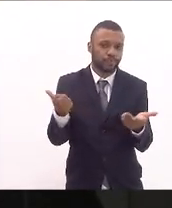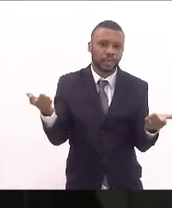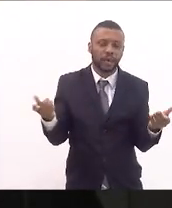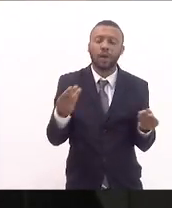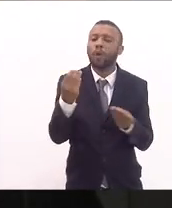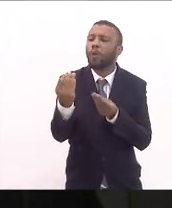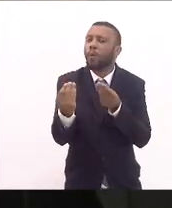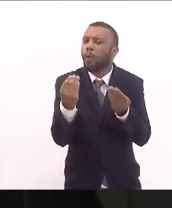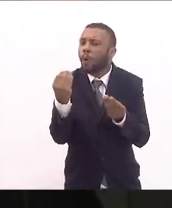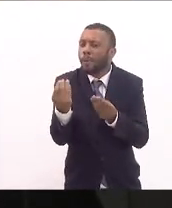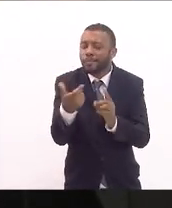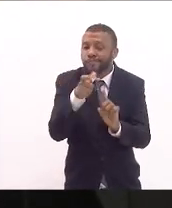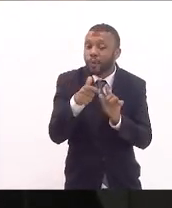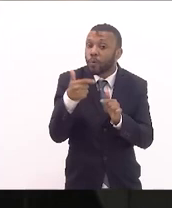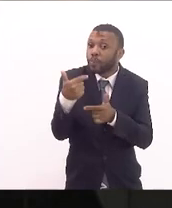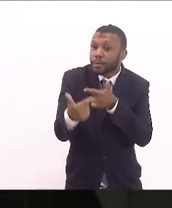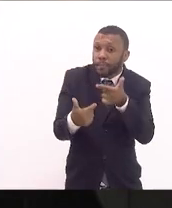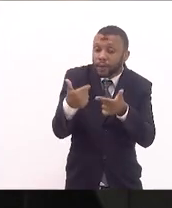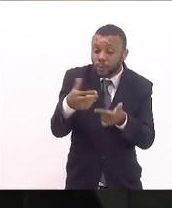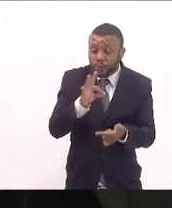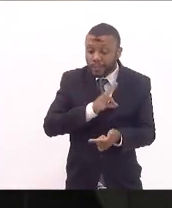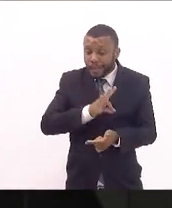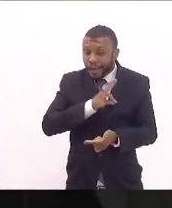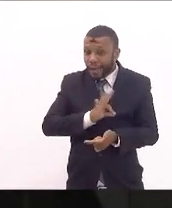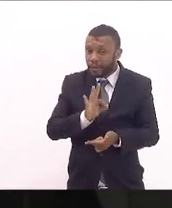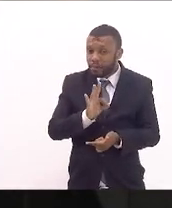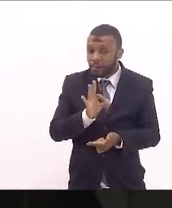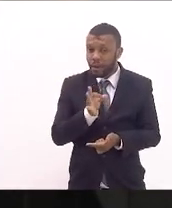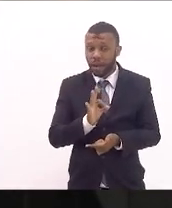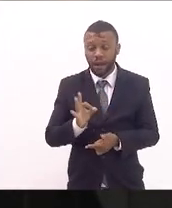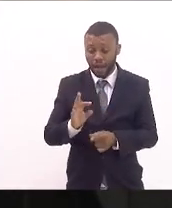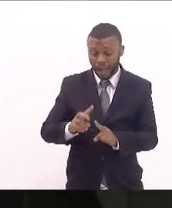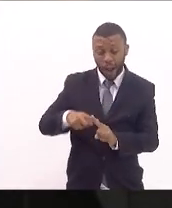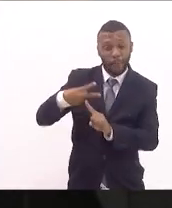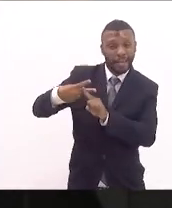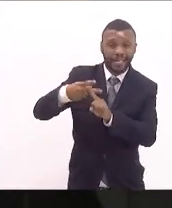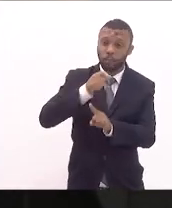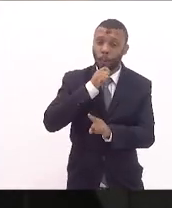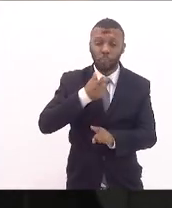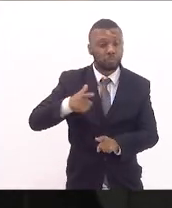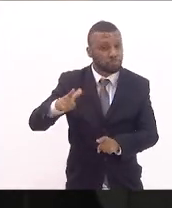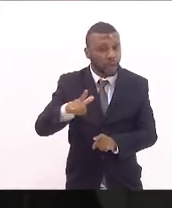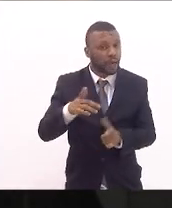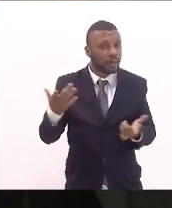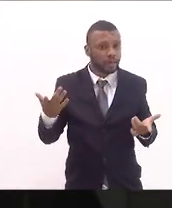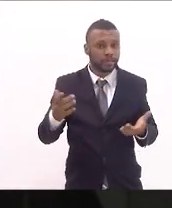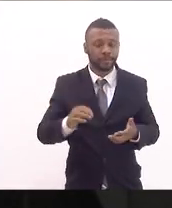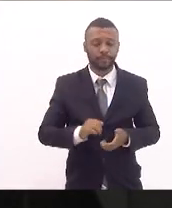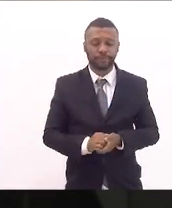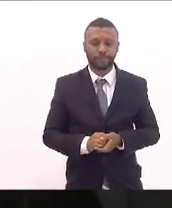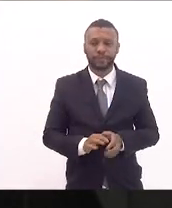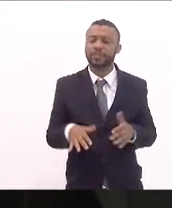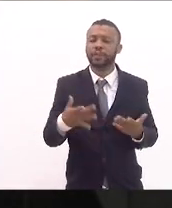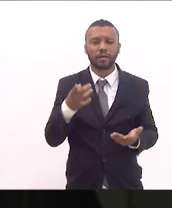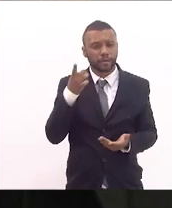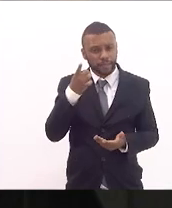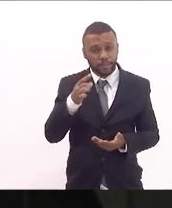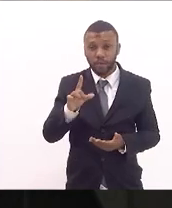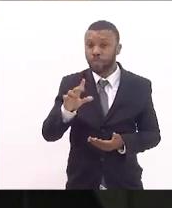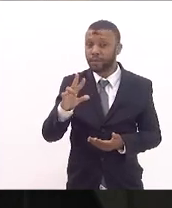trabalhador não tem reajuste deputada Lucinha e aqui do Estado do Rio de